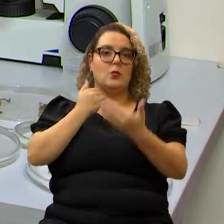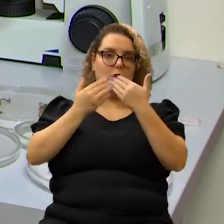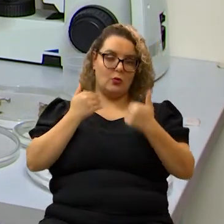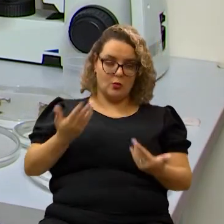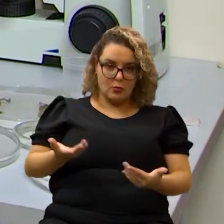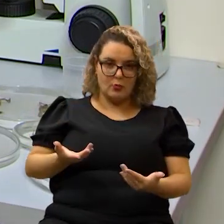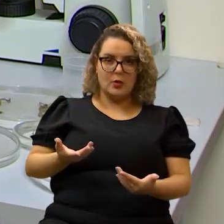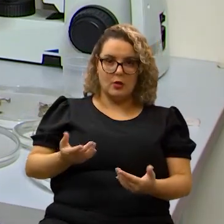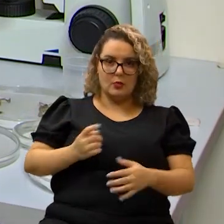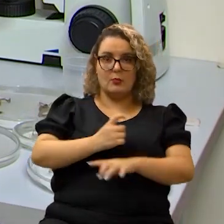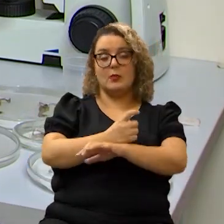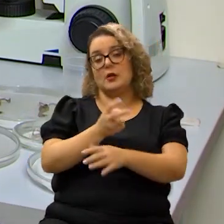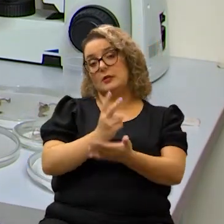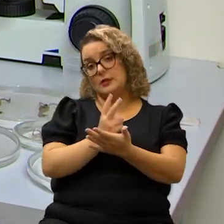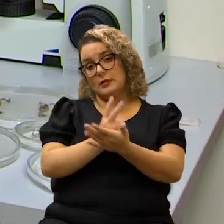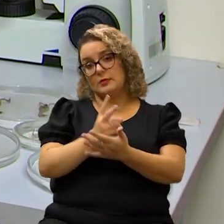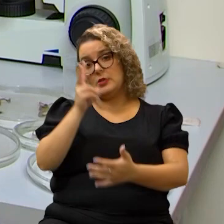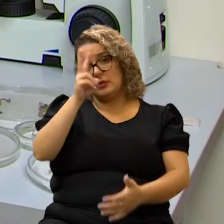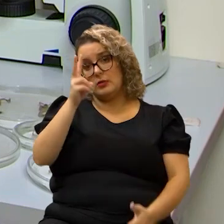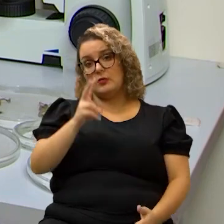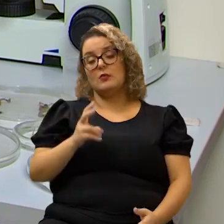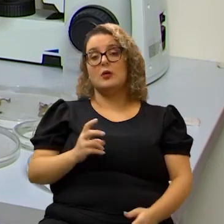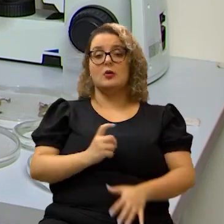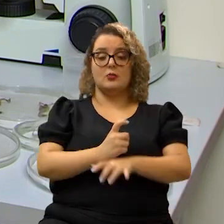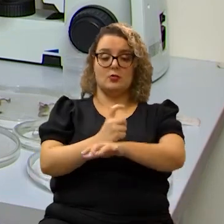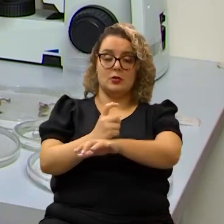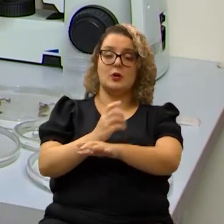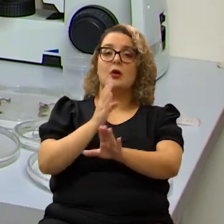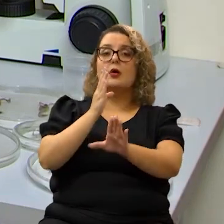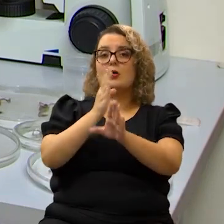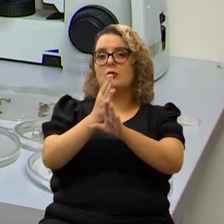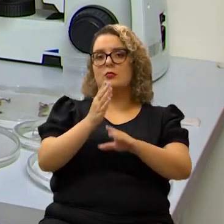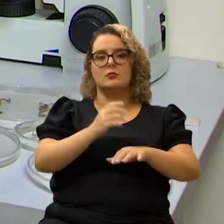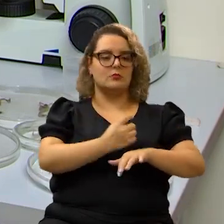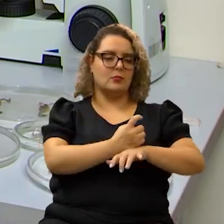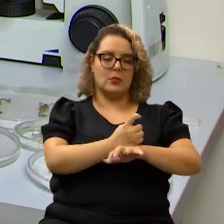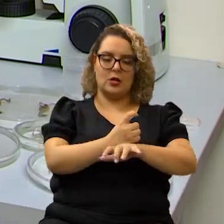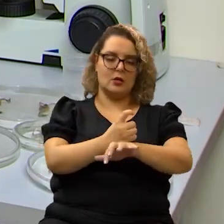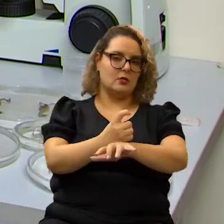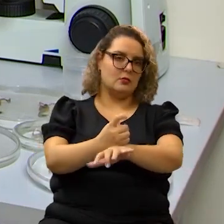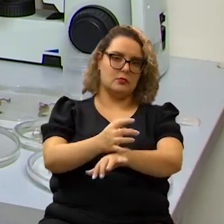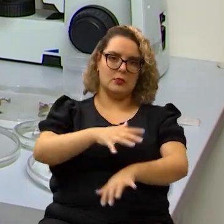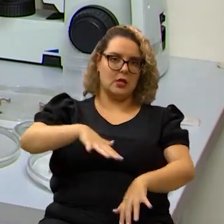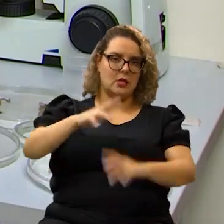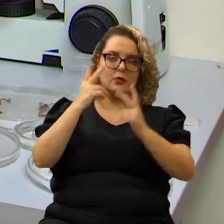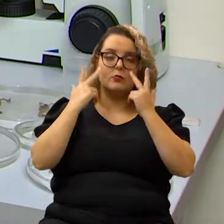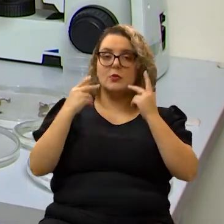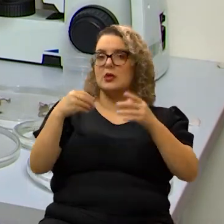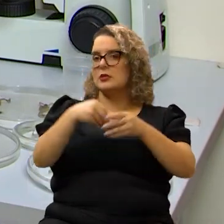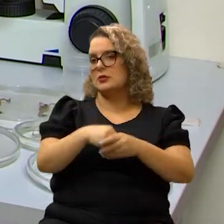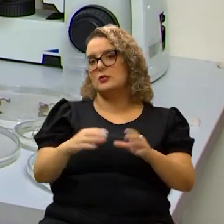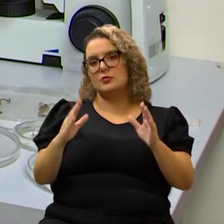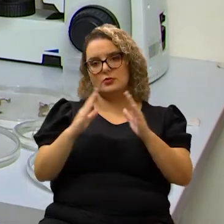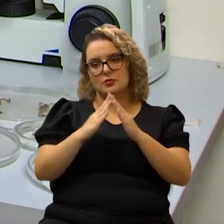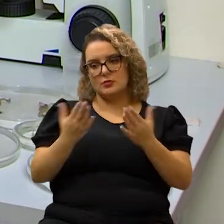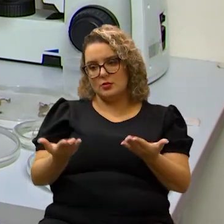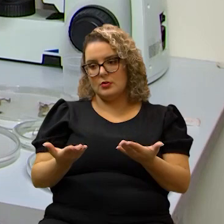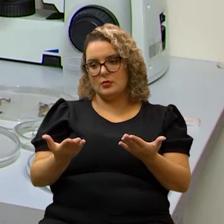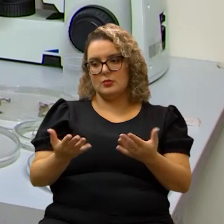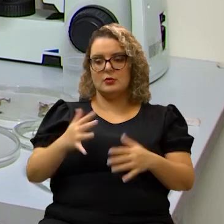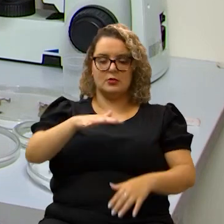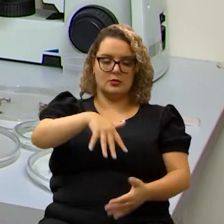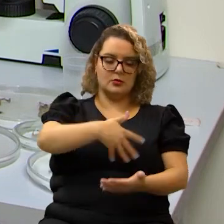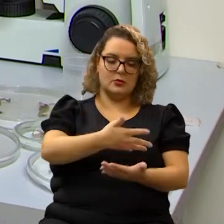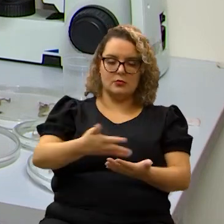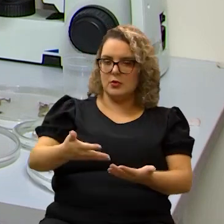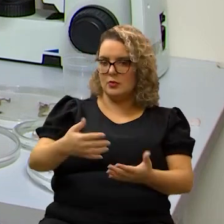papel fundamental aí também para comer o escorpião. Mas sempre lembrando, eles vão comer o escorpião que eles encontrarem andando na